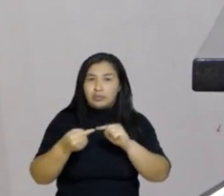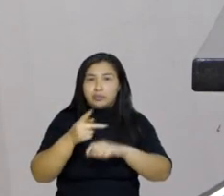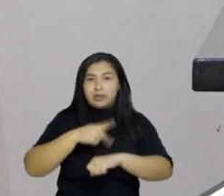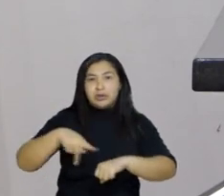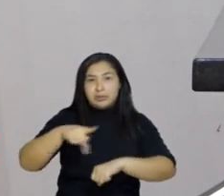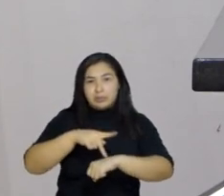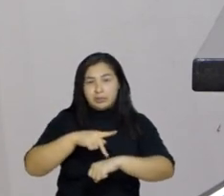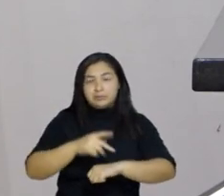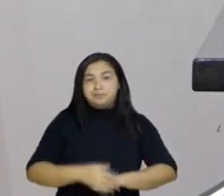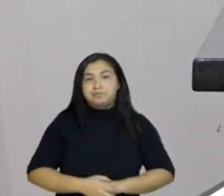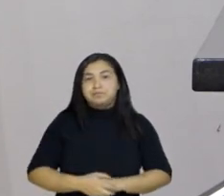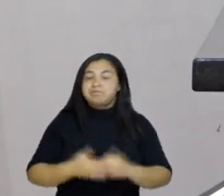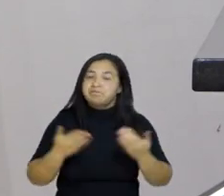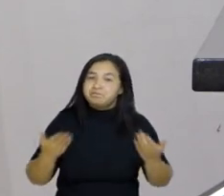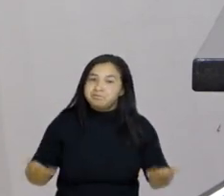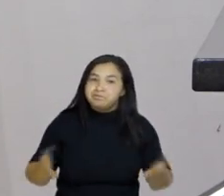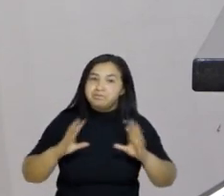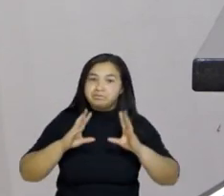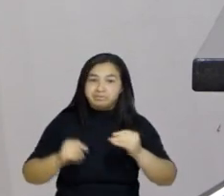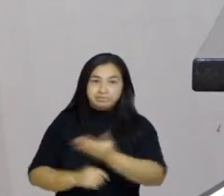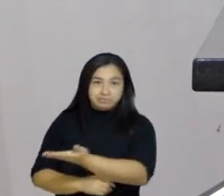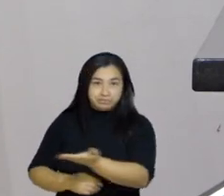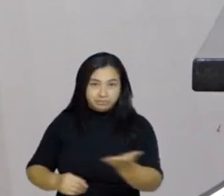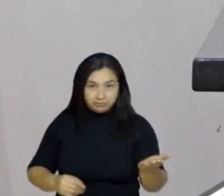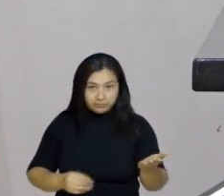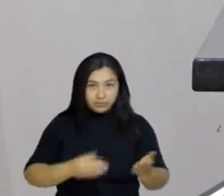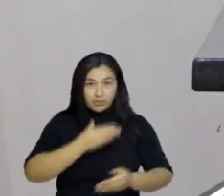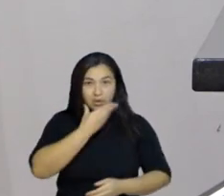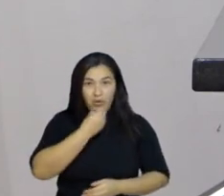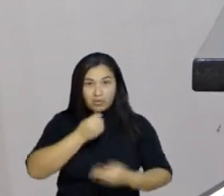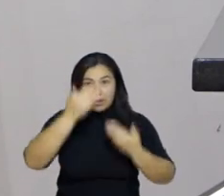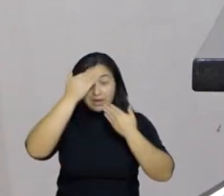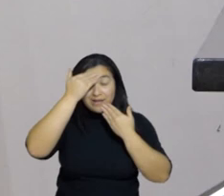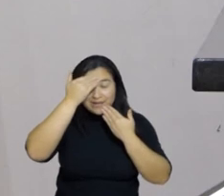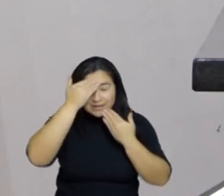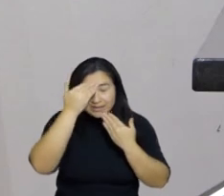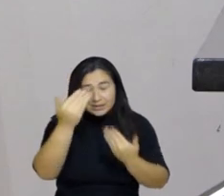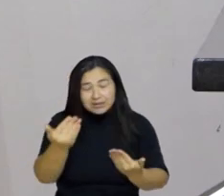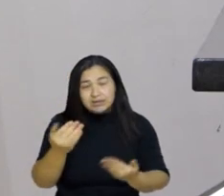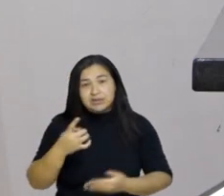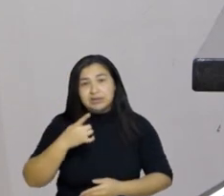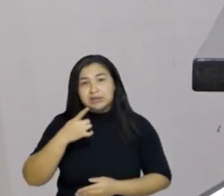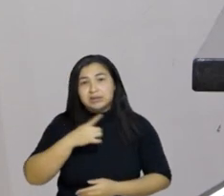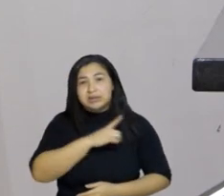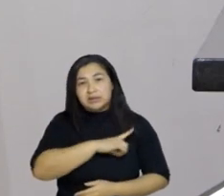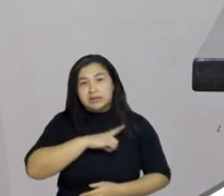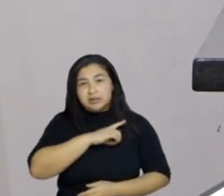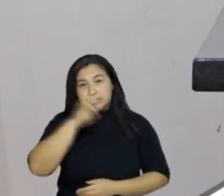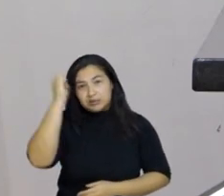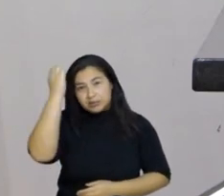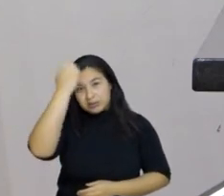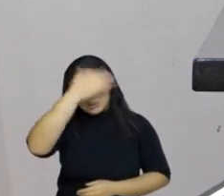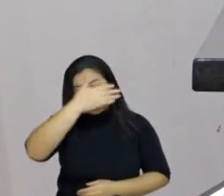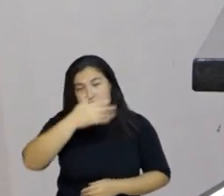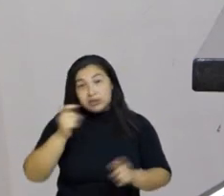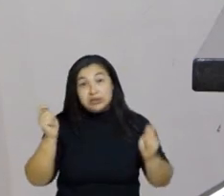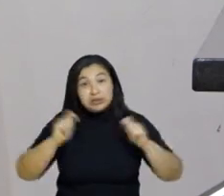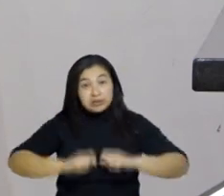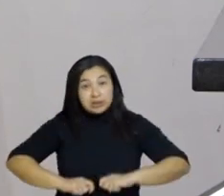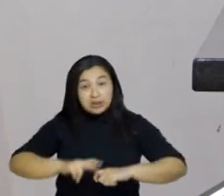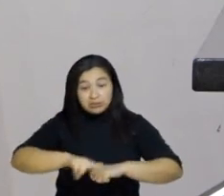Então, senhores, senhoras, delegado Egídio, já agradecendo ao senhor pela oportunidade que me dá em